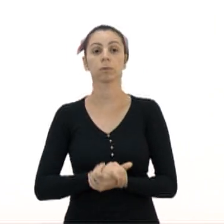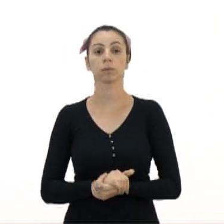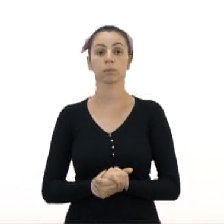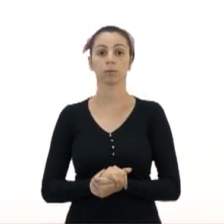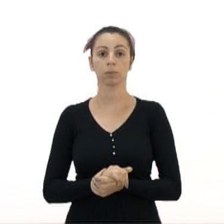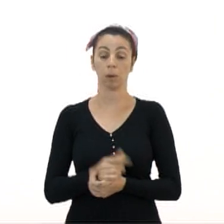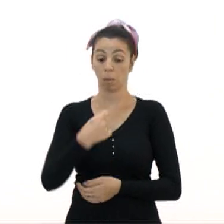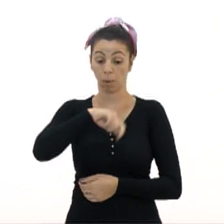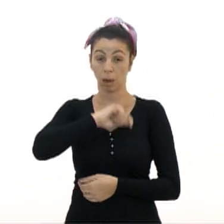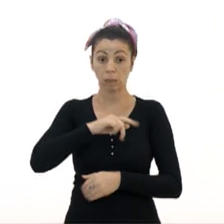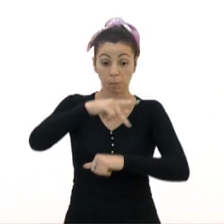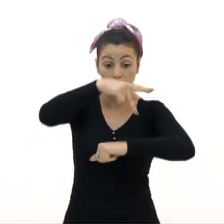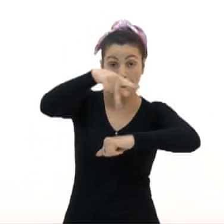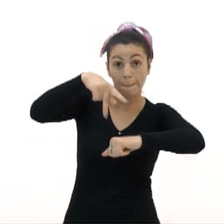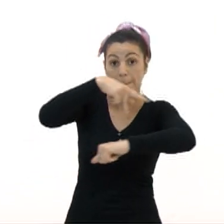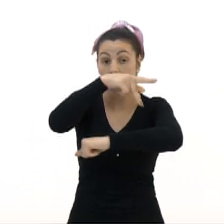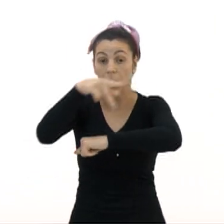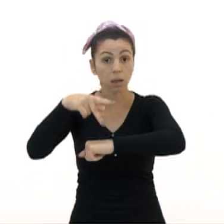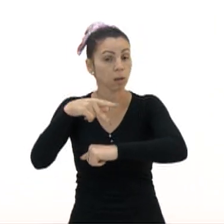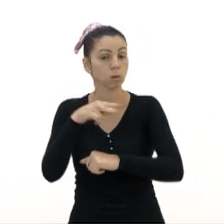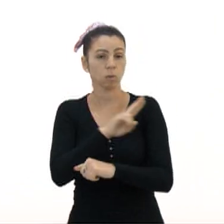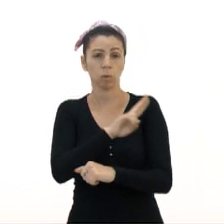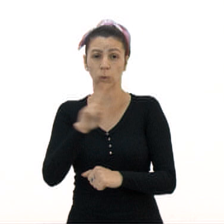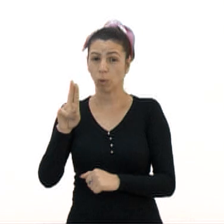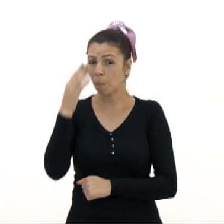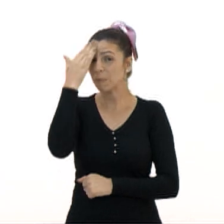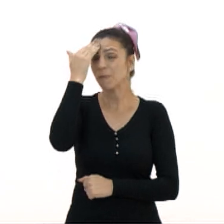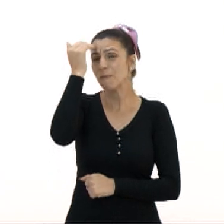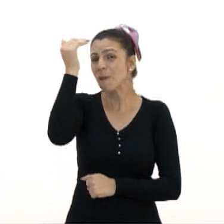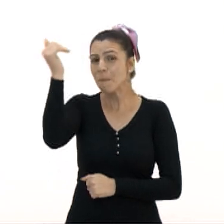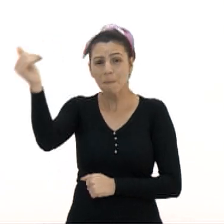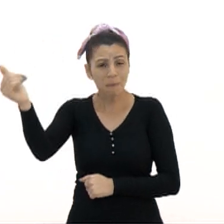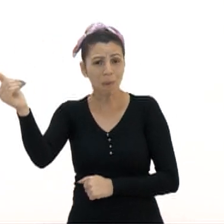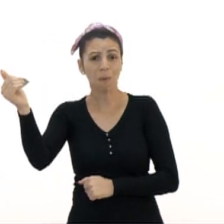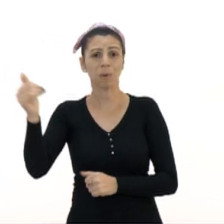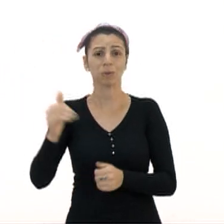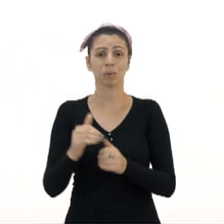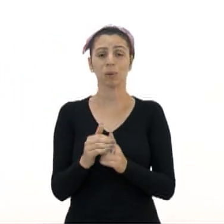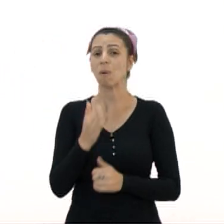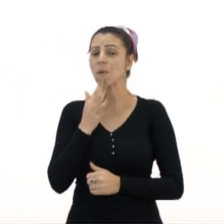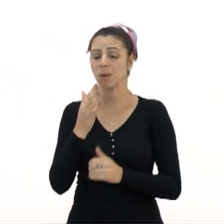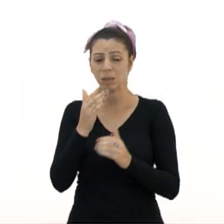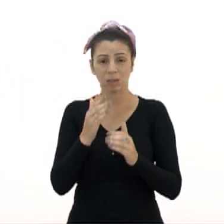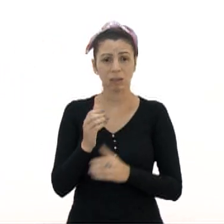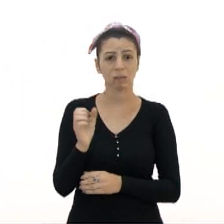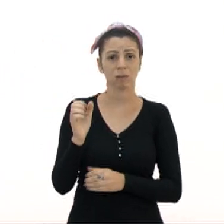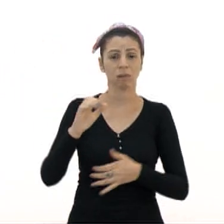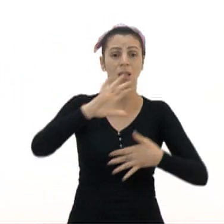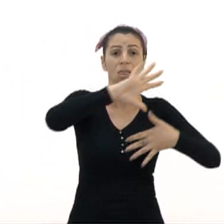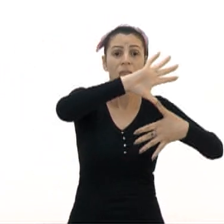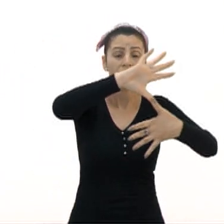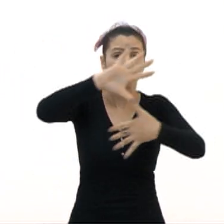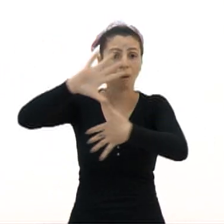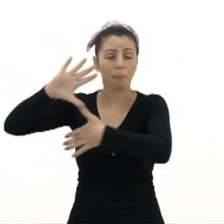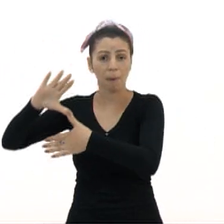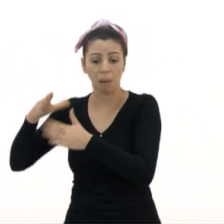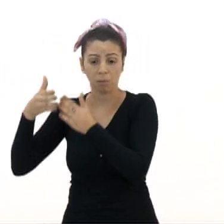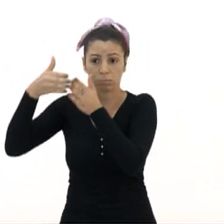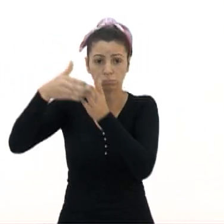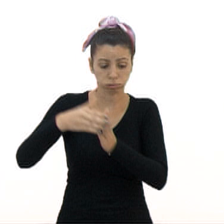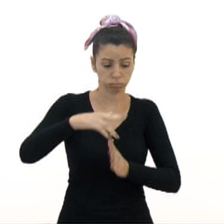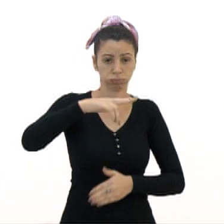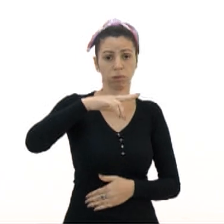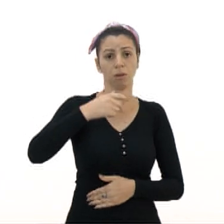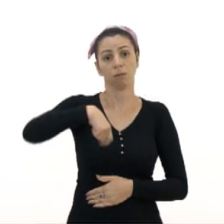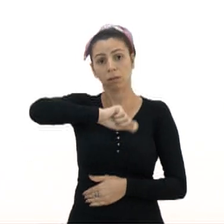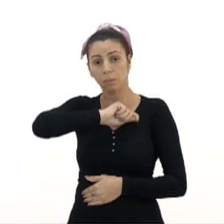a Espanha foi um dos grandes nomes, né, das grandes navegações. América, praticamente colonizada por espanhóis,